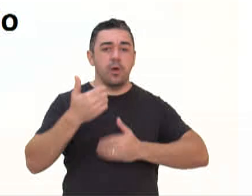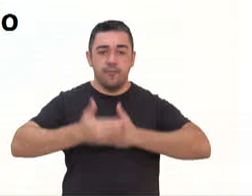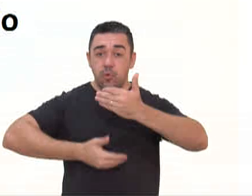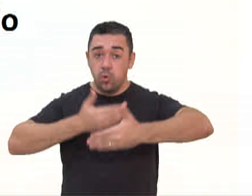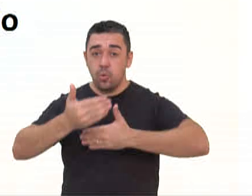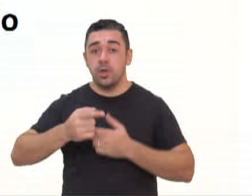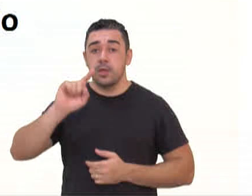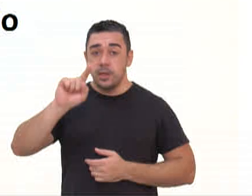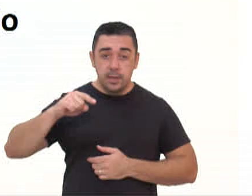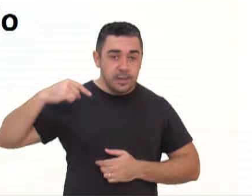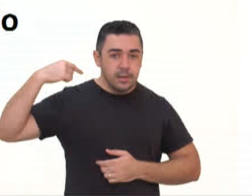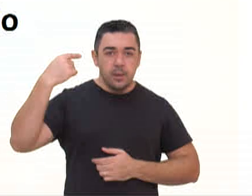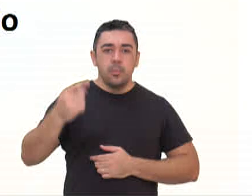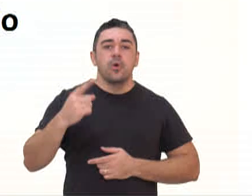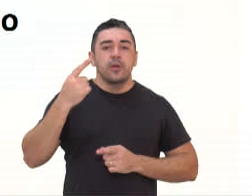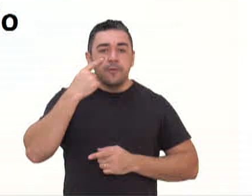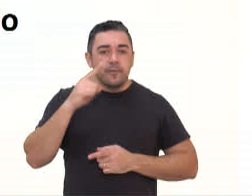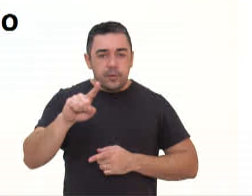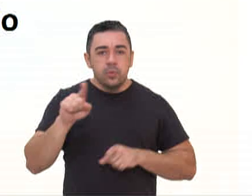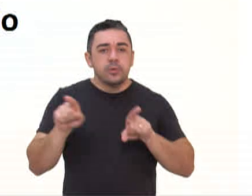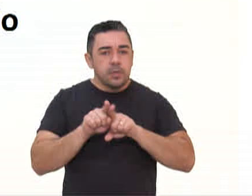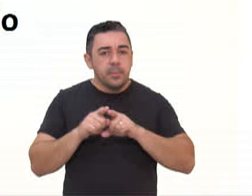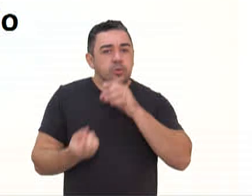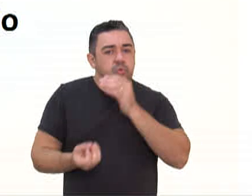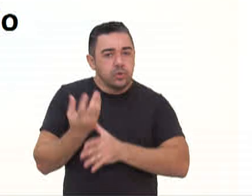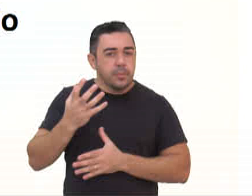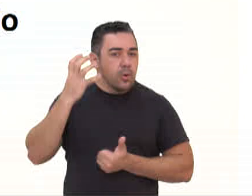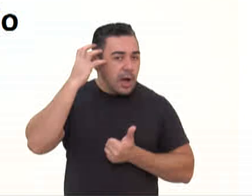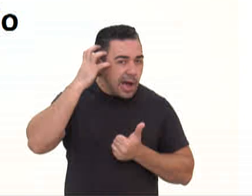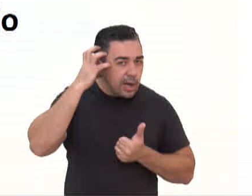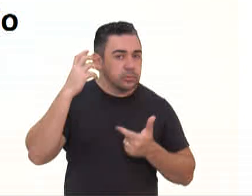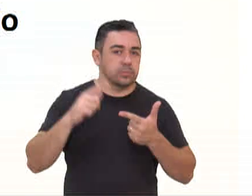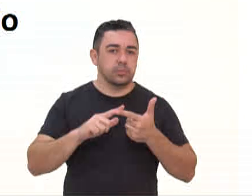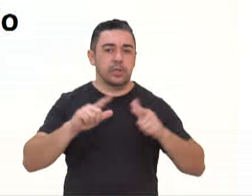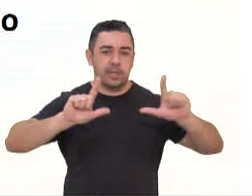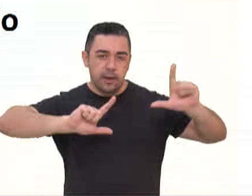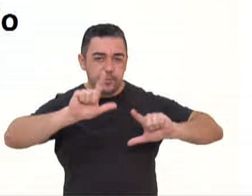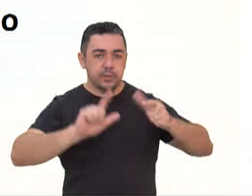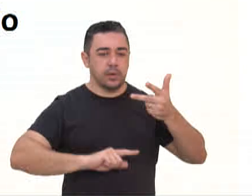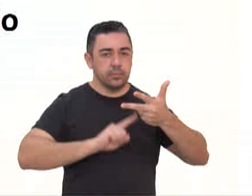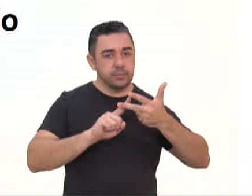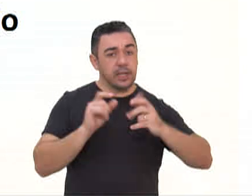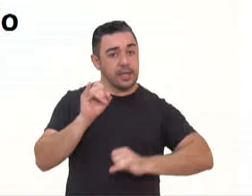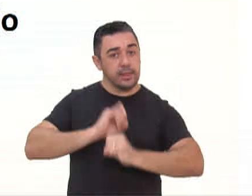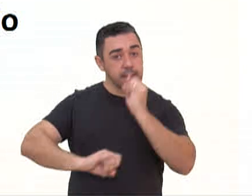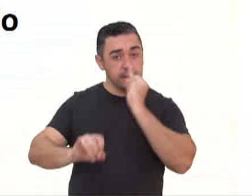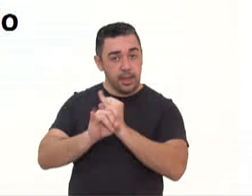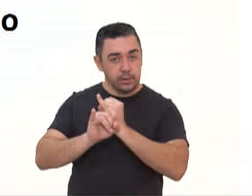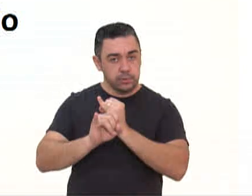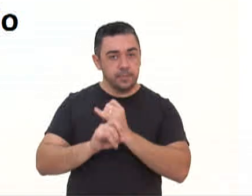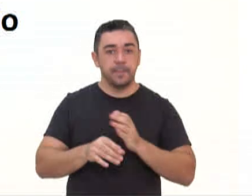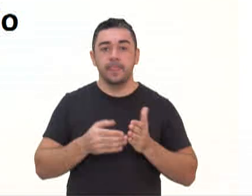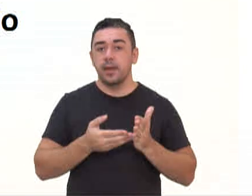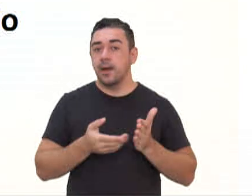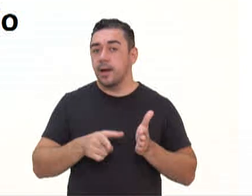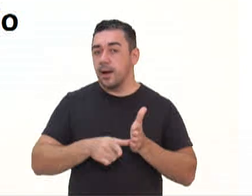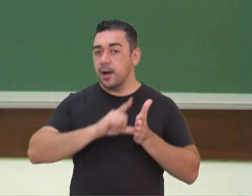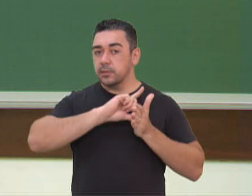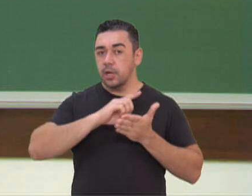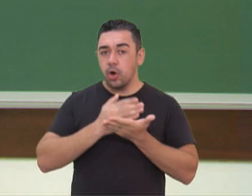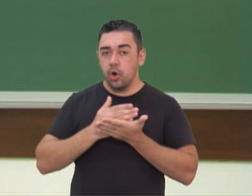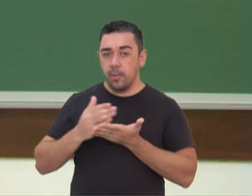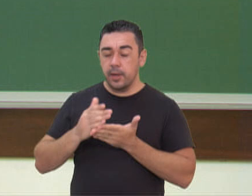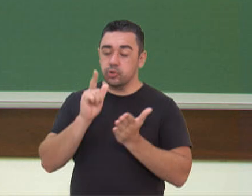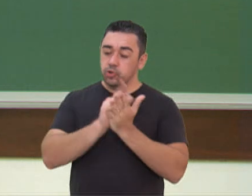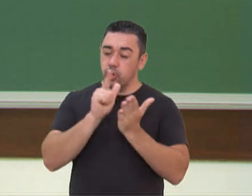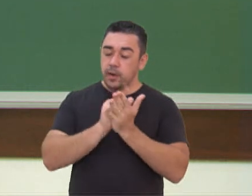mais posteriormente ainda viu o surgimento do rádio, da televisão e da internet. No começo, imprensa, jornal